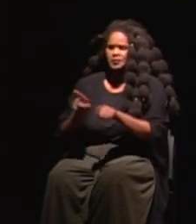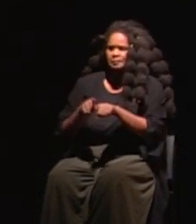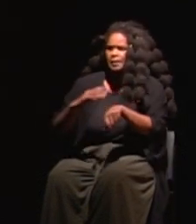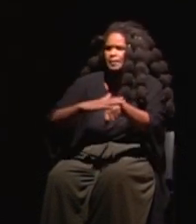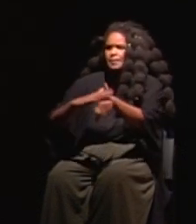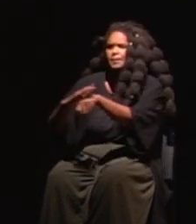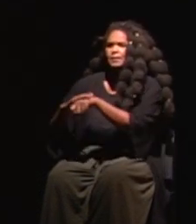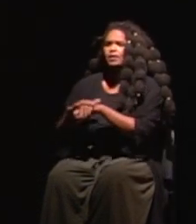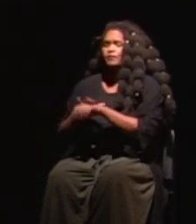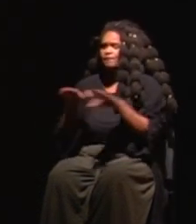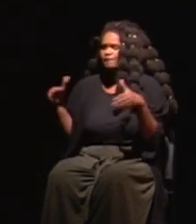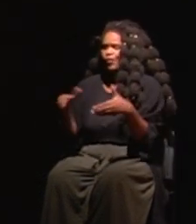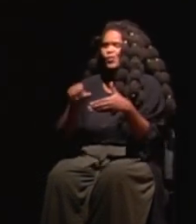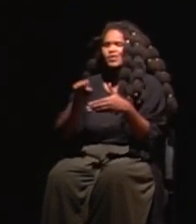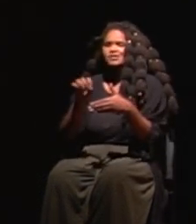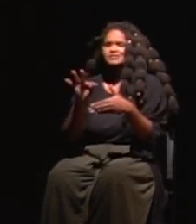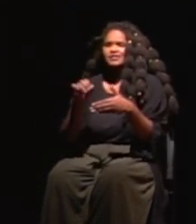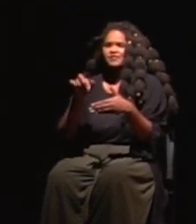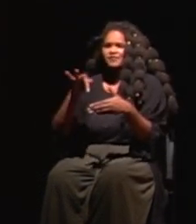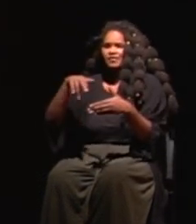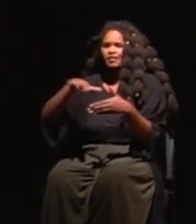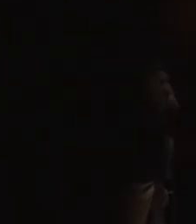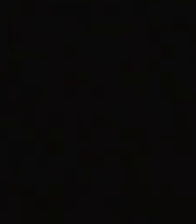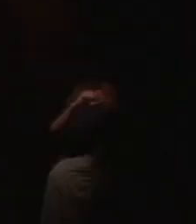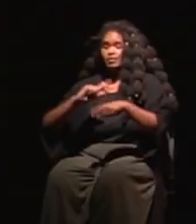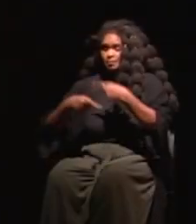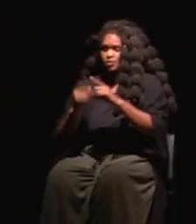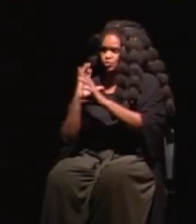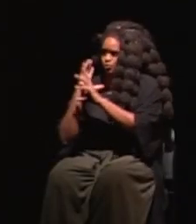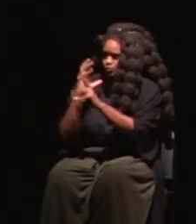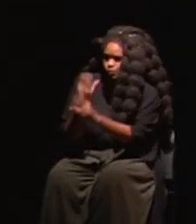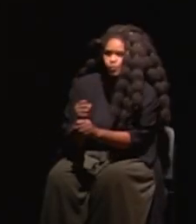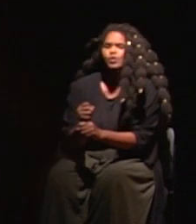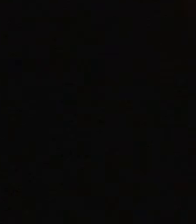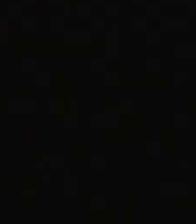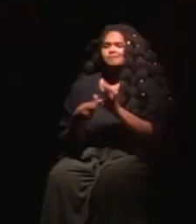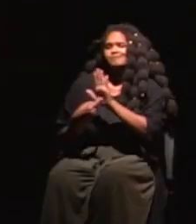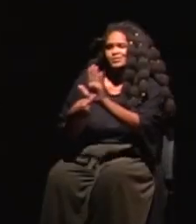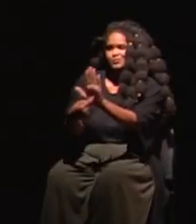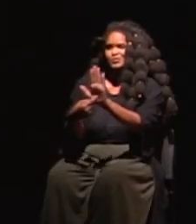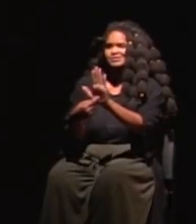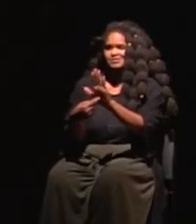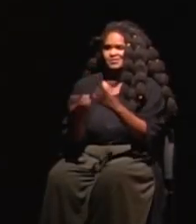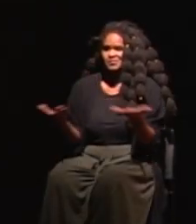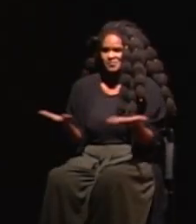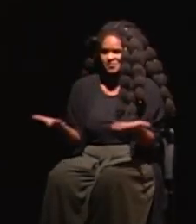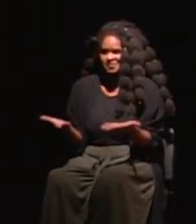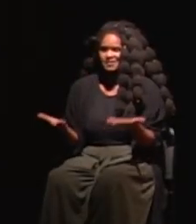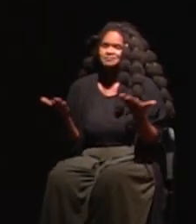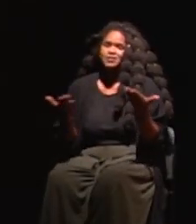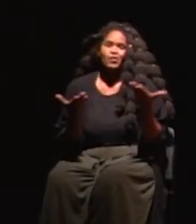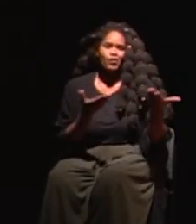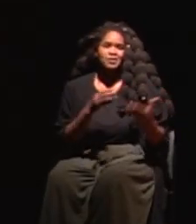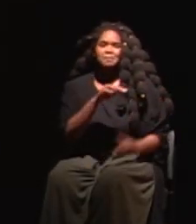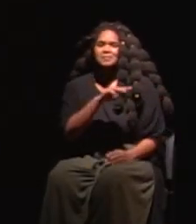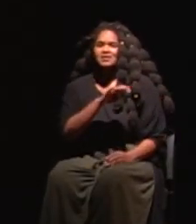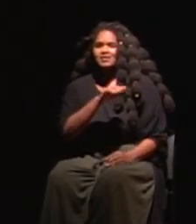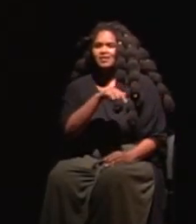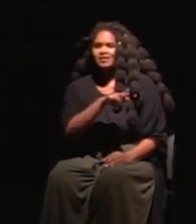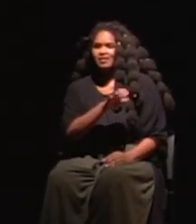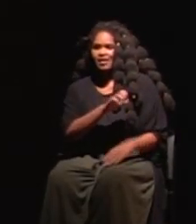com a Estefânia, que culmina, então, nessa exposição. Então, gostaria agora de passar para o meu companheiro Miguel.